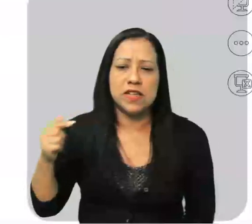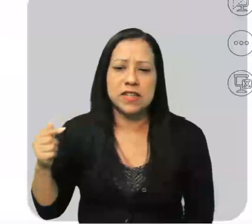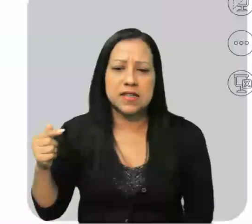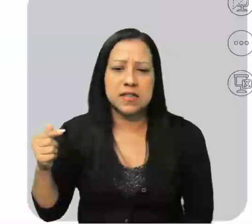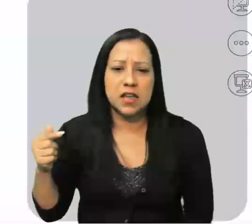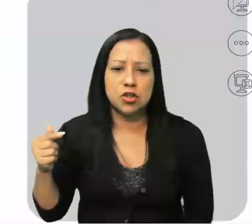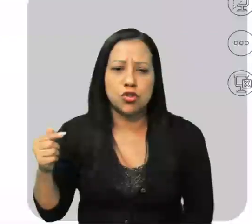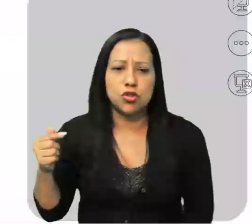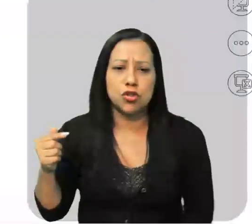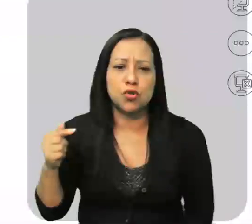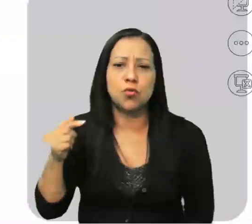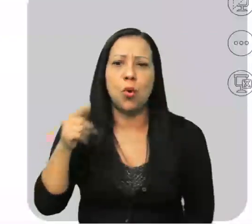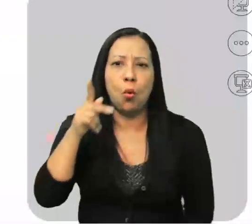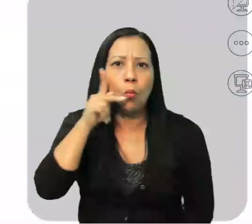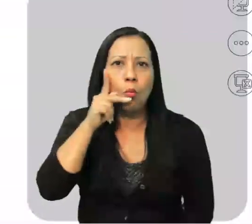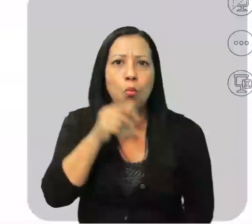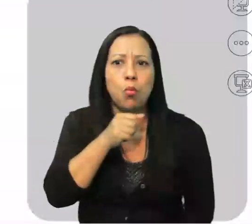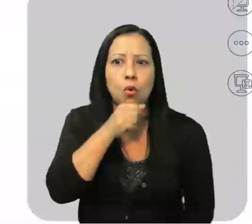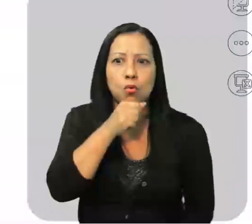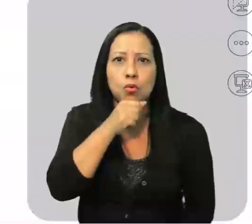96, Macapá.